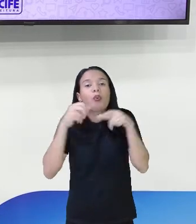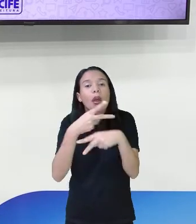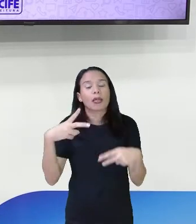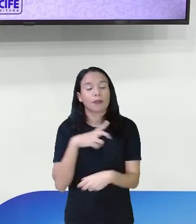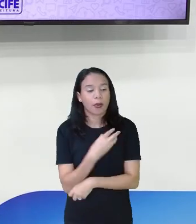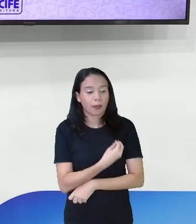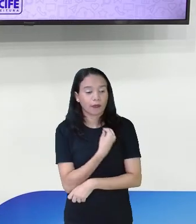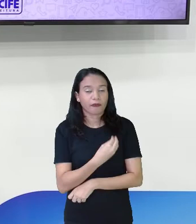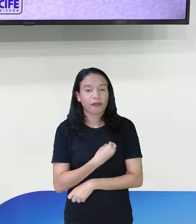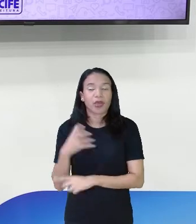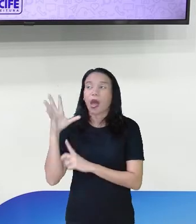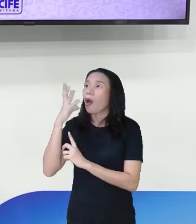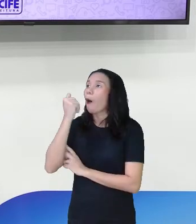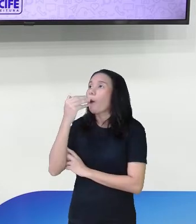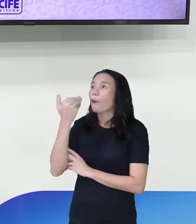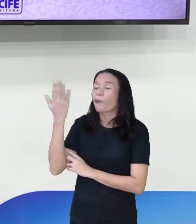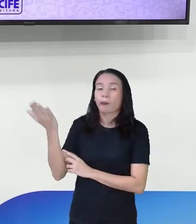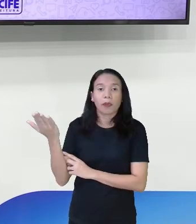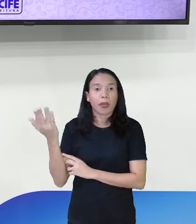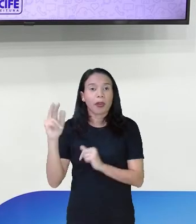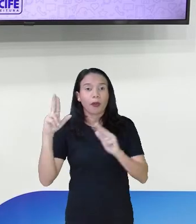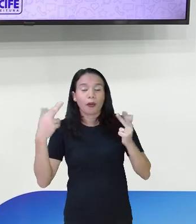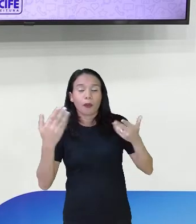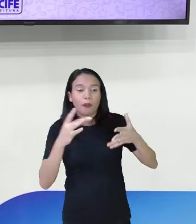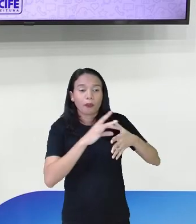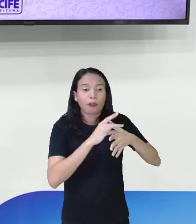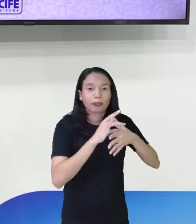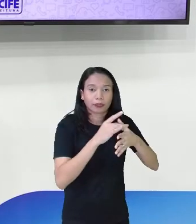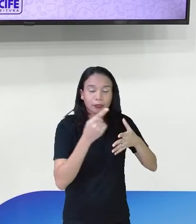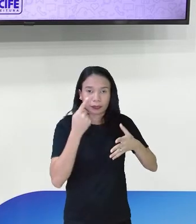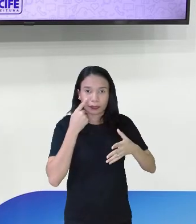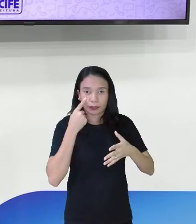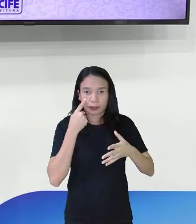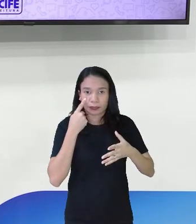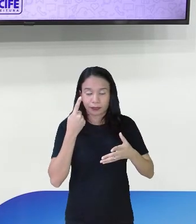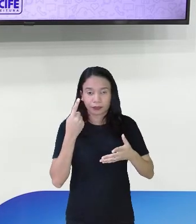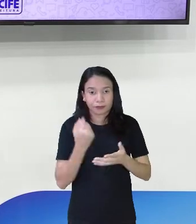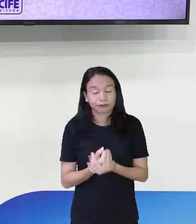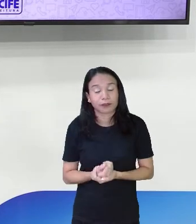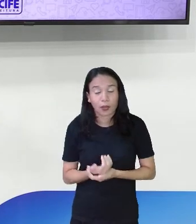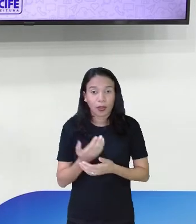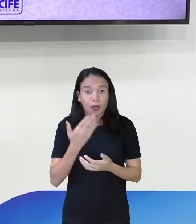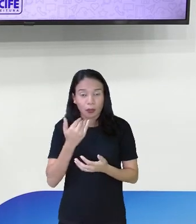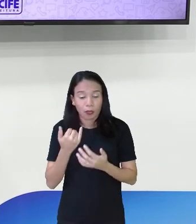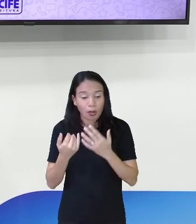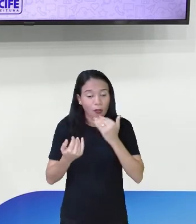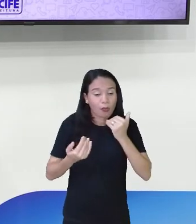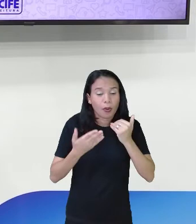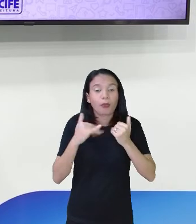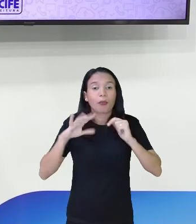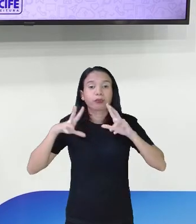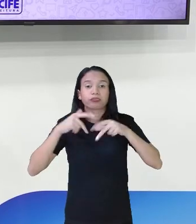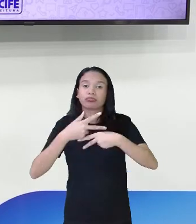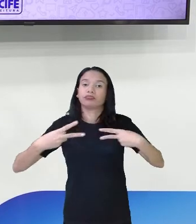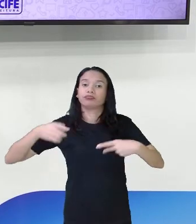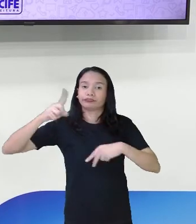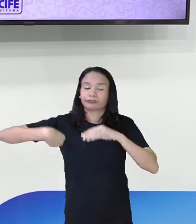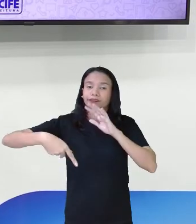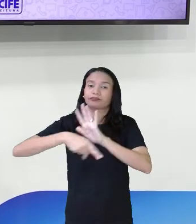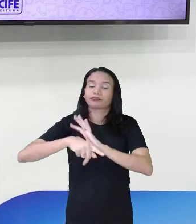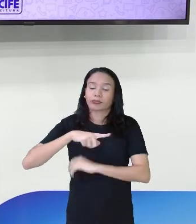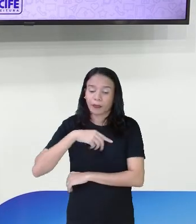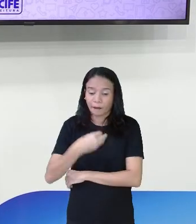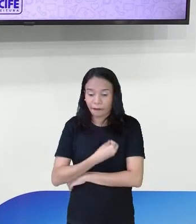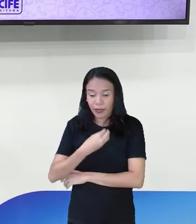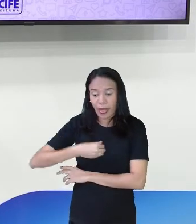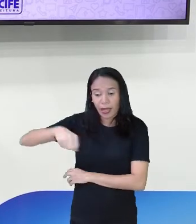dos herbívoros, até mesmo dos carnívoros, porque os animais que alimentam os outros animais que são os carnívoros vivem